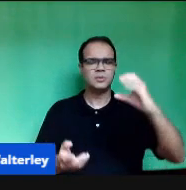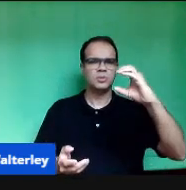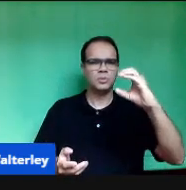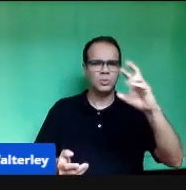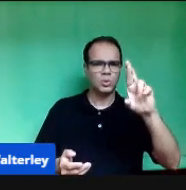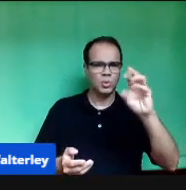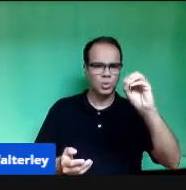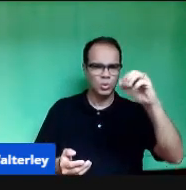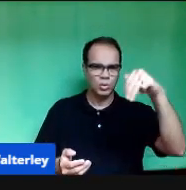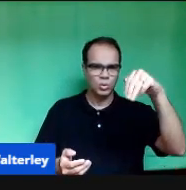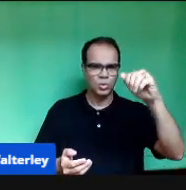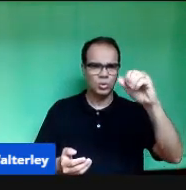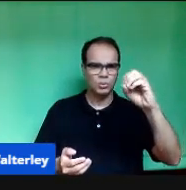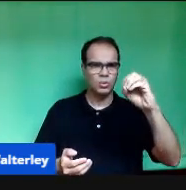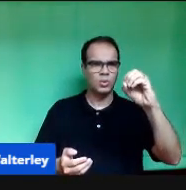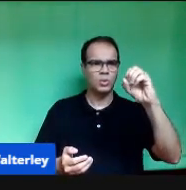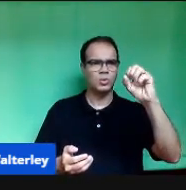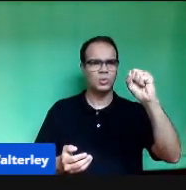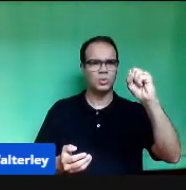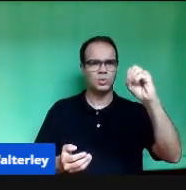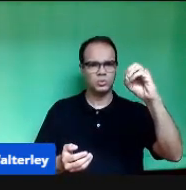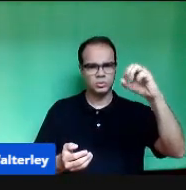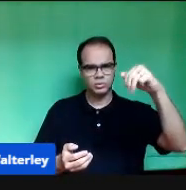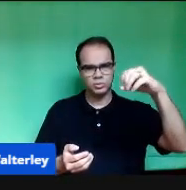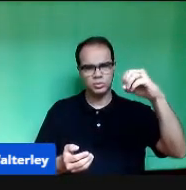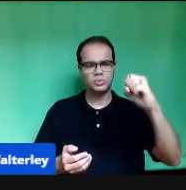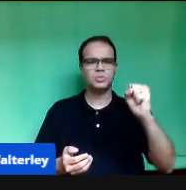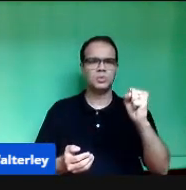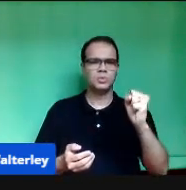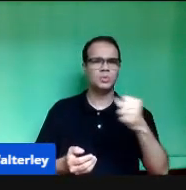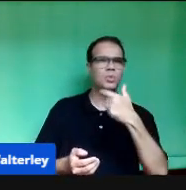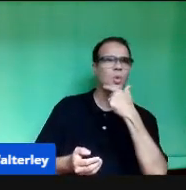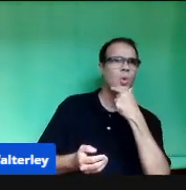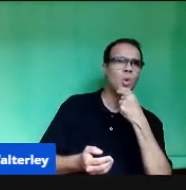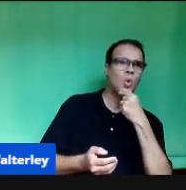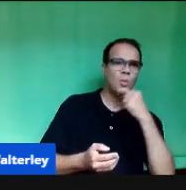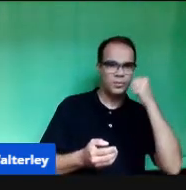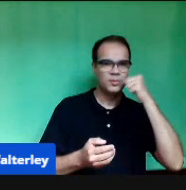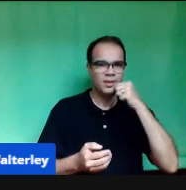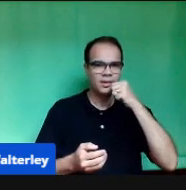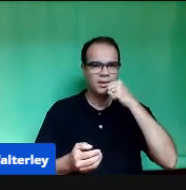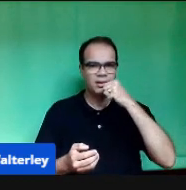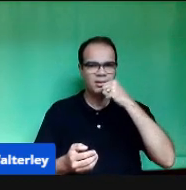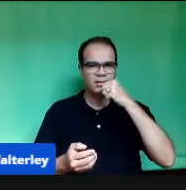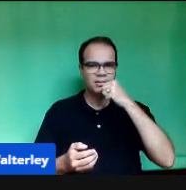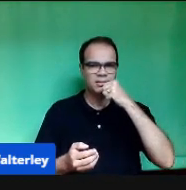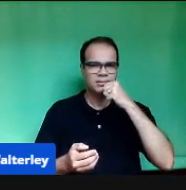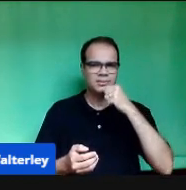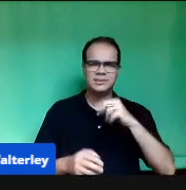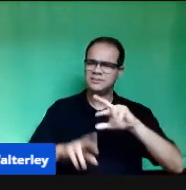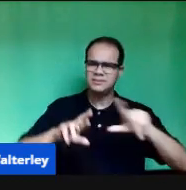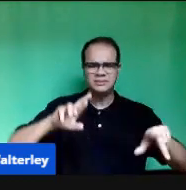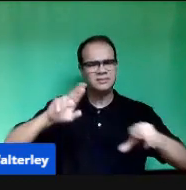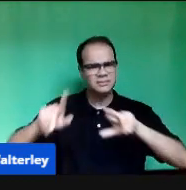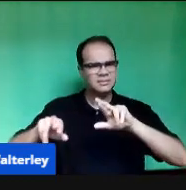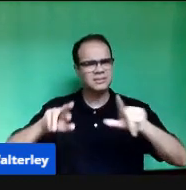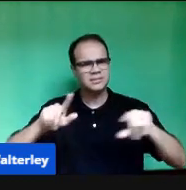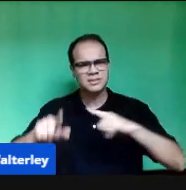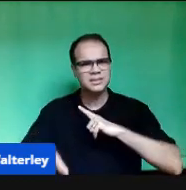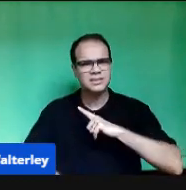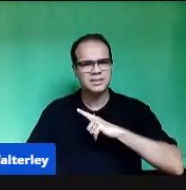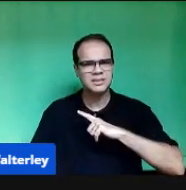dos órgãos genitais, as nossas capacidades reprodutivas, enfim, todo esse aparato biológico que